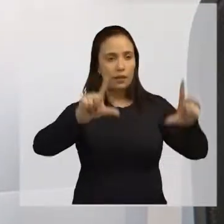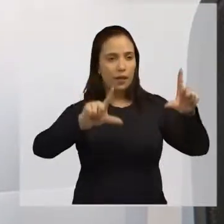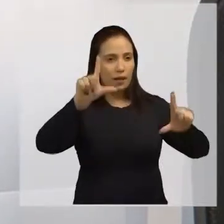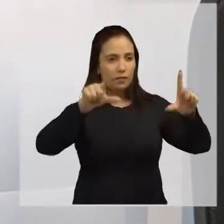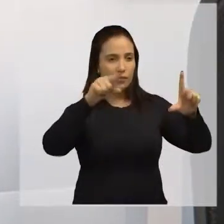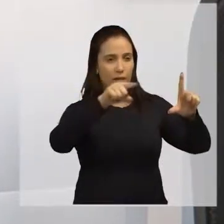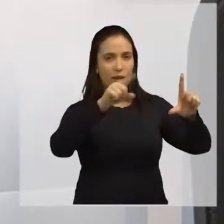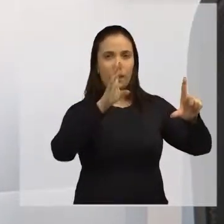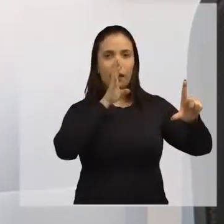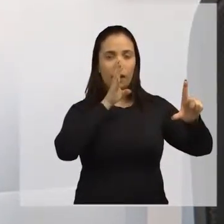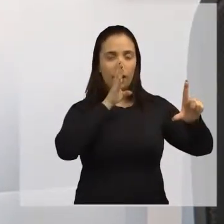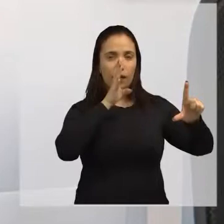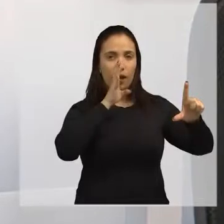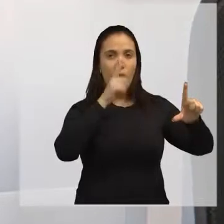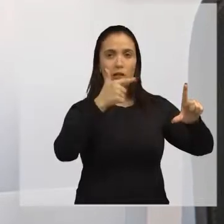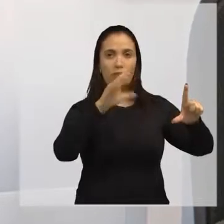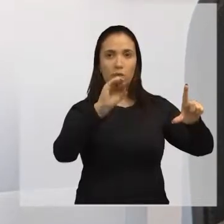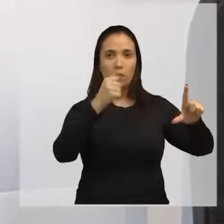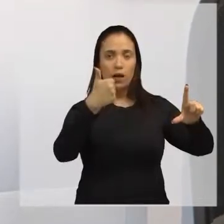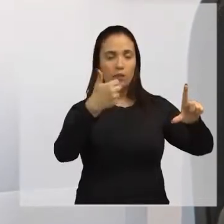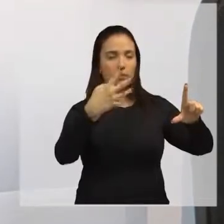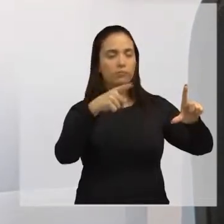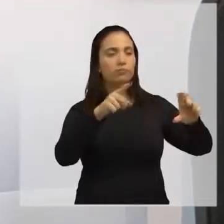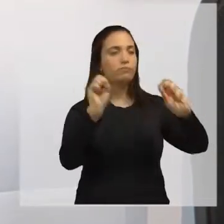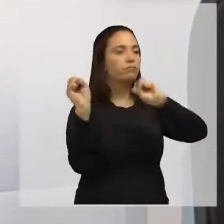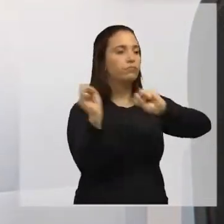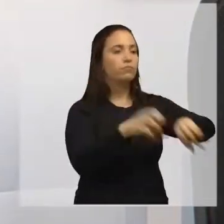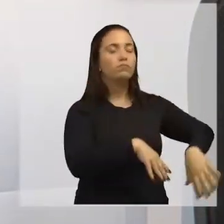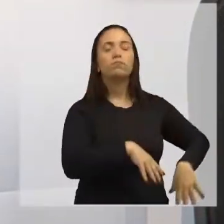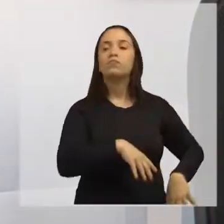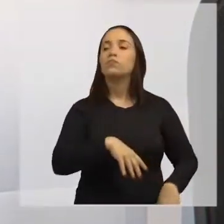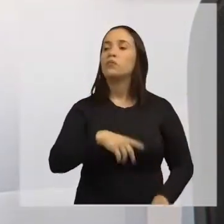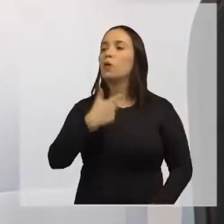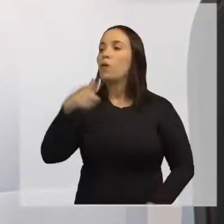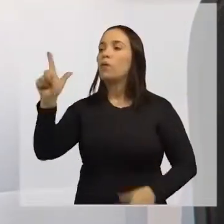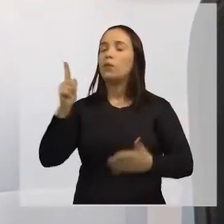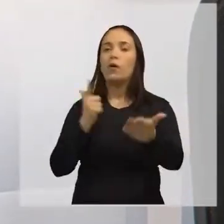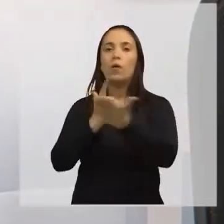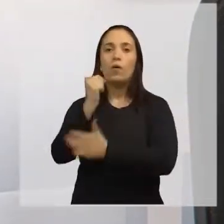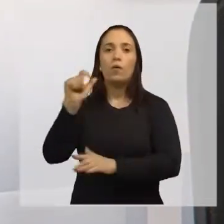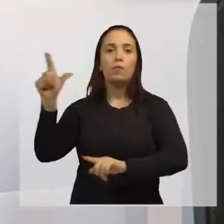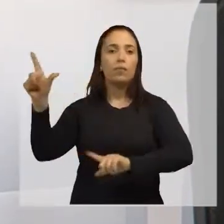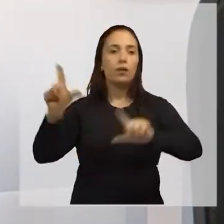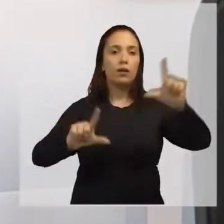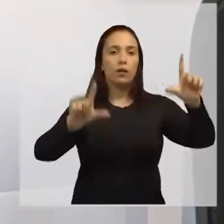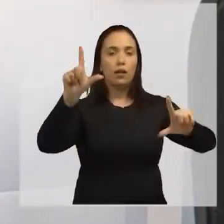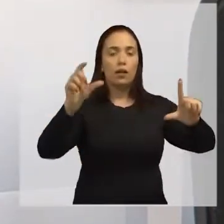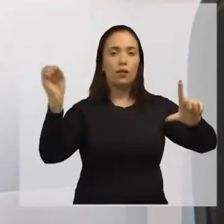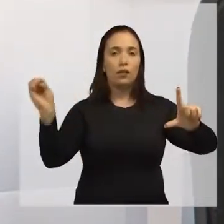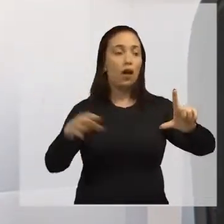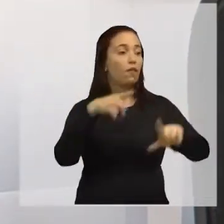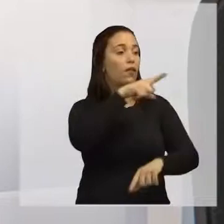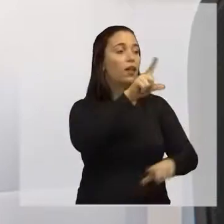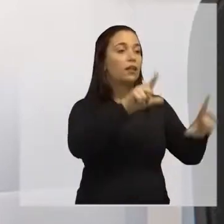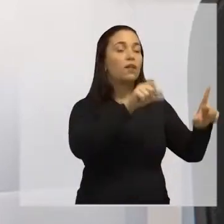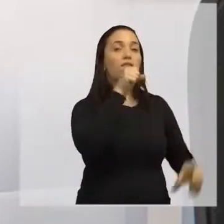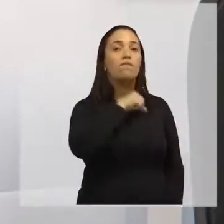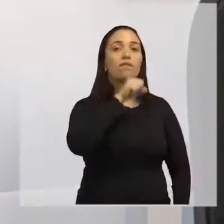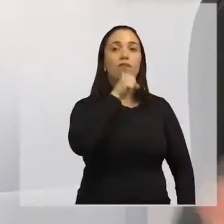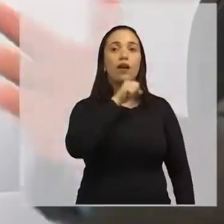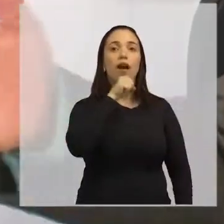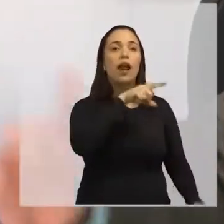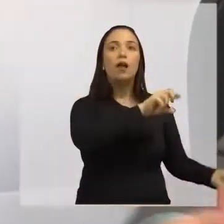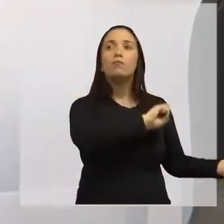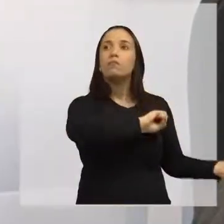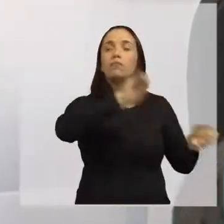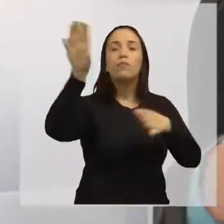2014, troca, e a gente manda para a Argentina, para levar a Goro os argentinos perderem a Copa. Eu